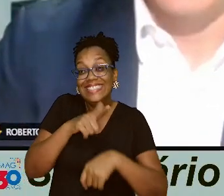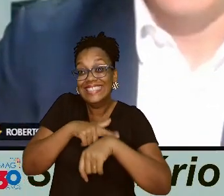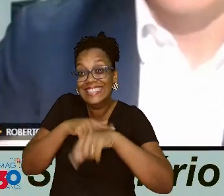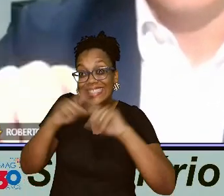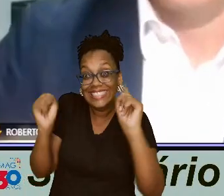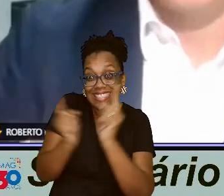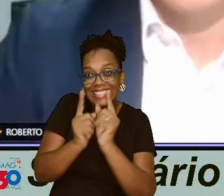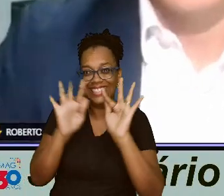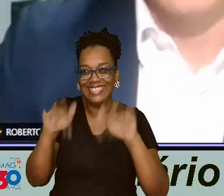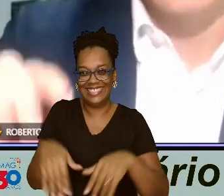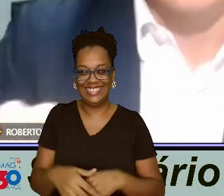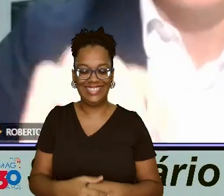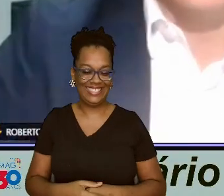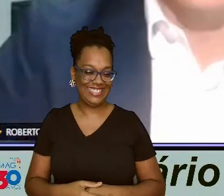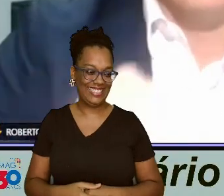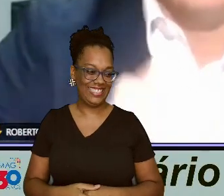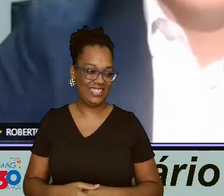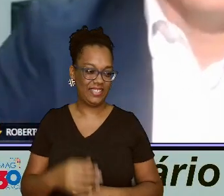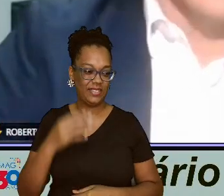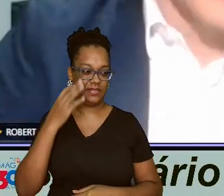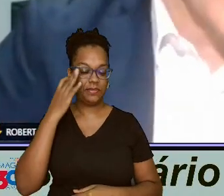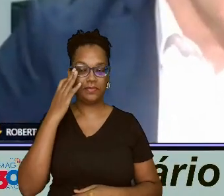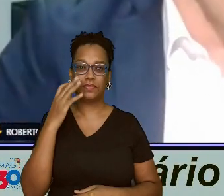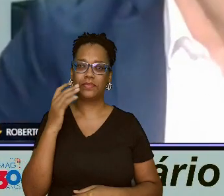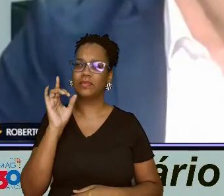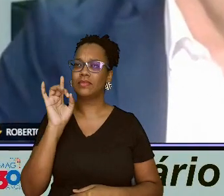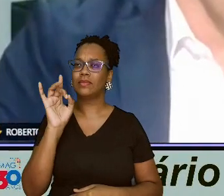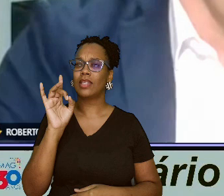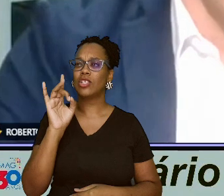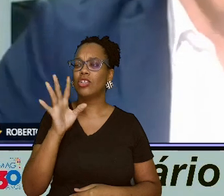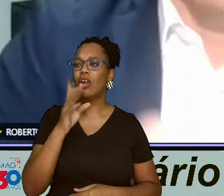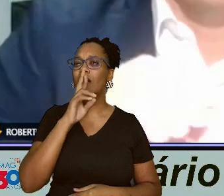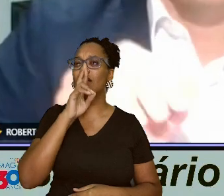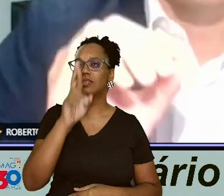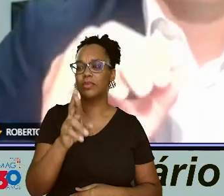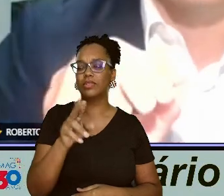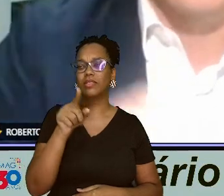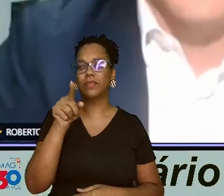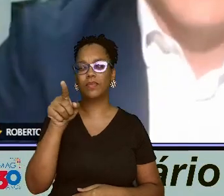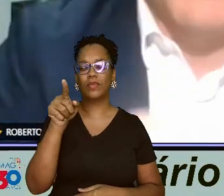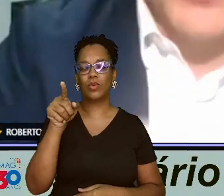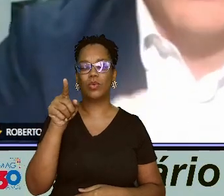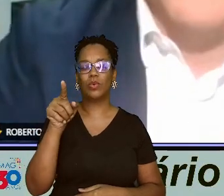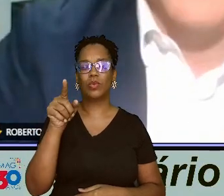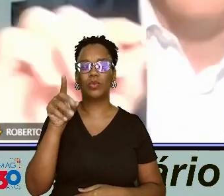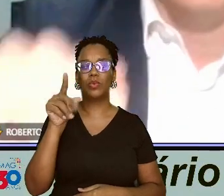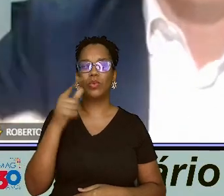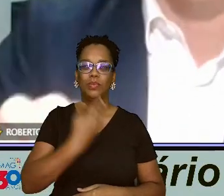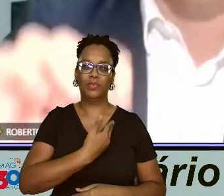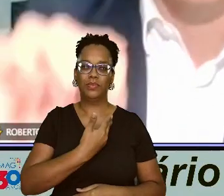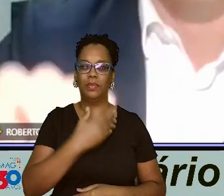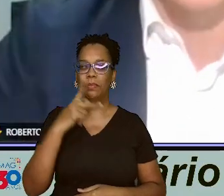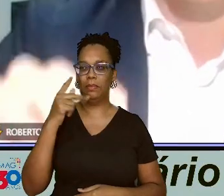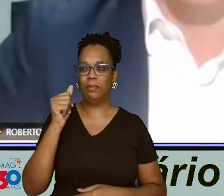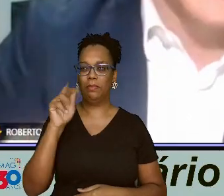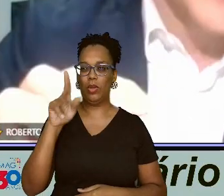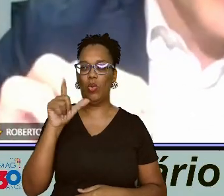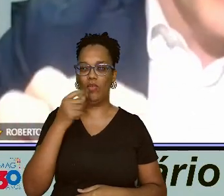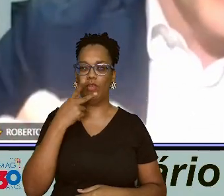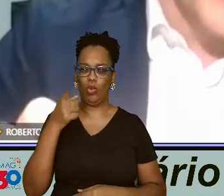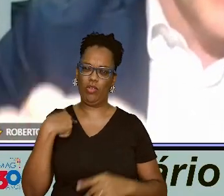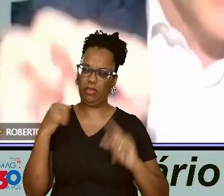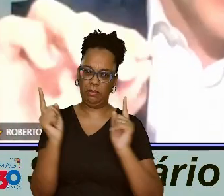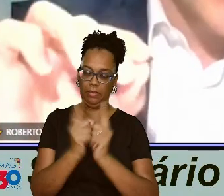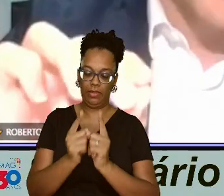em breve. Então, só em resposta até o que o colega Paulo falou, eu vou ser bem breve,